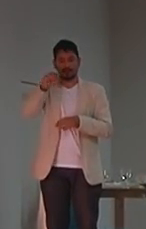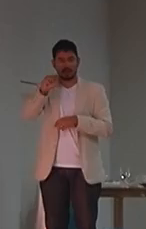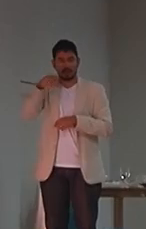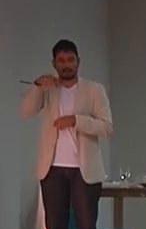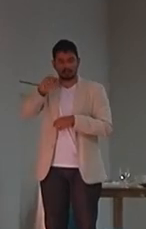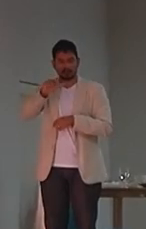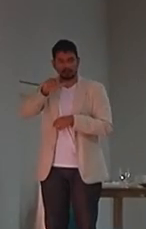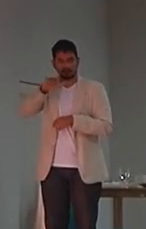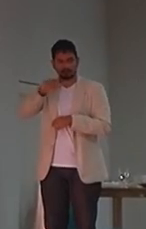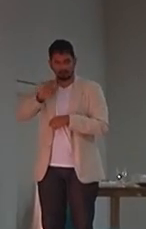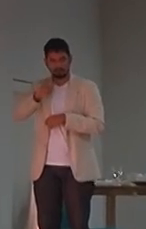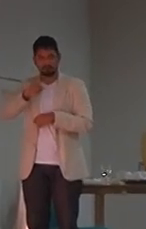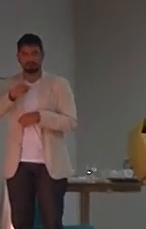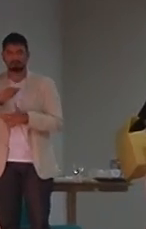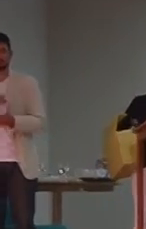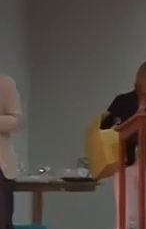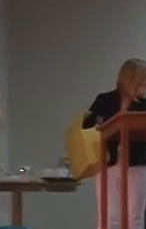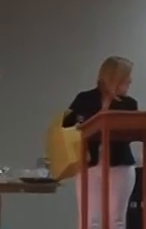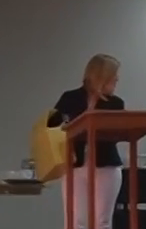Anália.